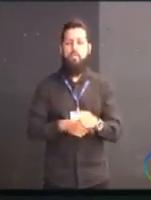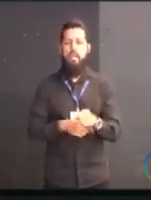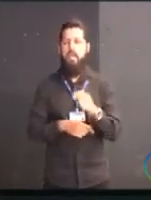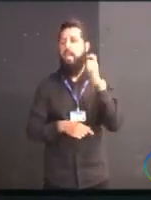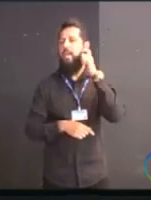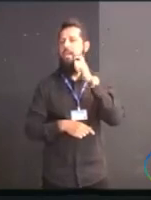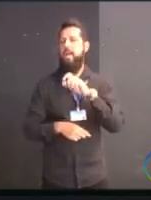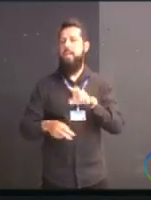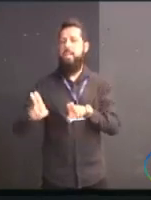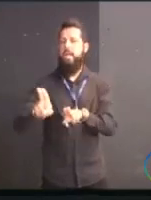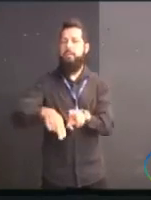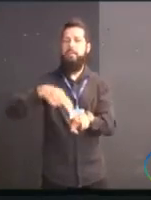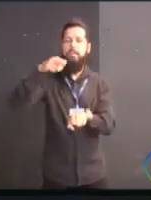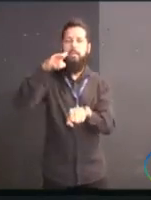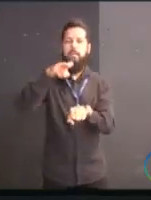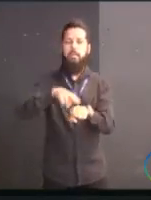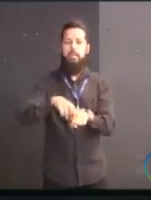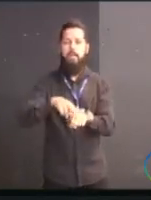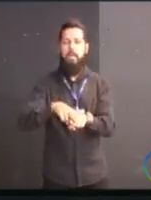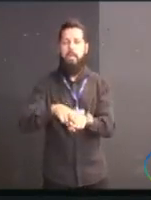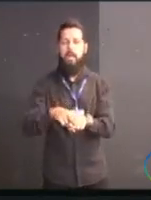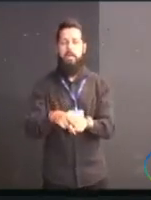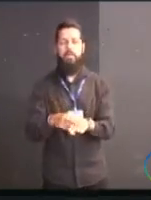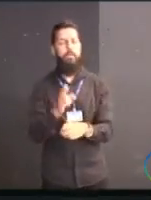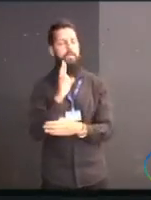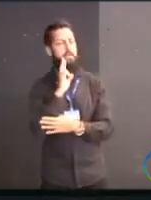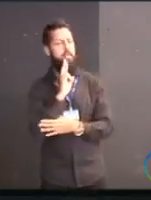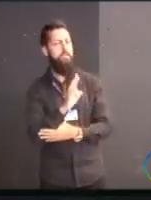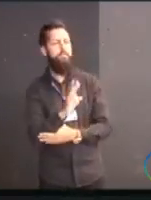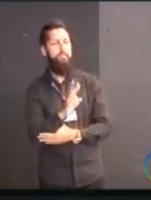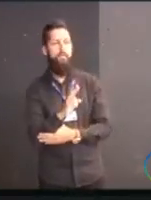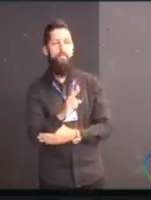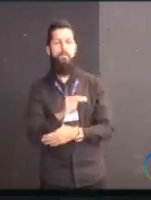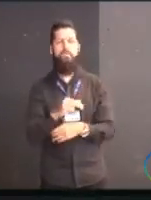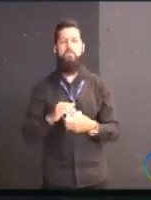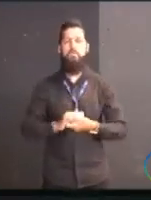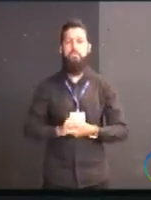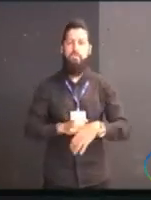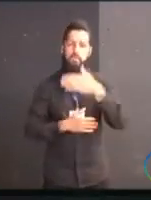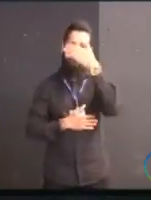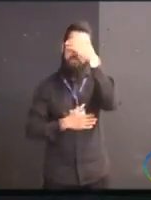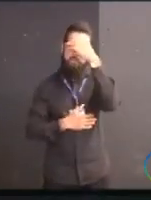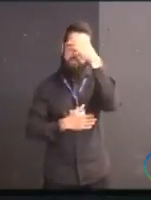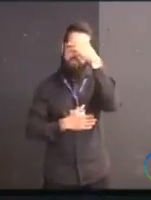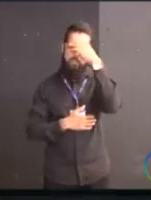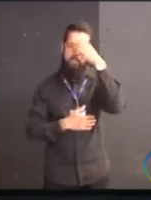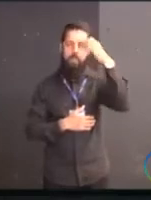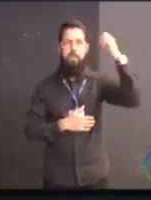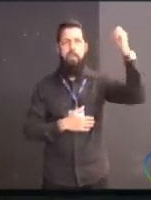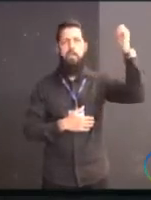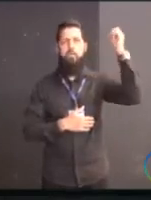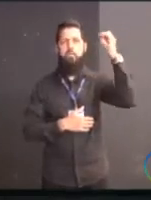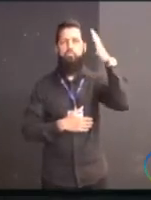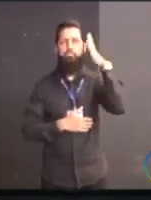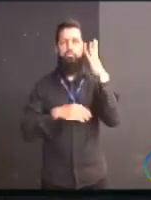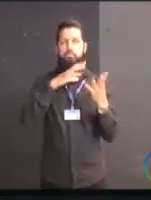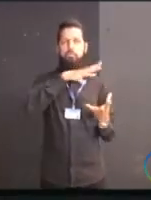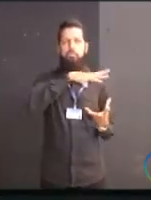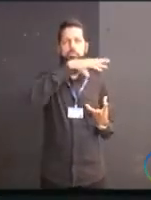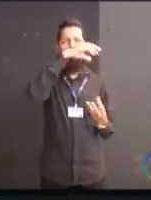Chico respondeu para ela: Terezinha, os espíritos me dizem isso, mas eu não